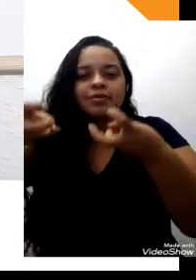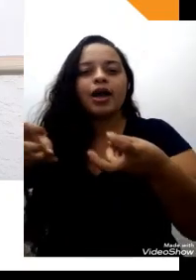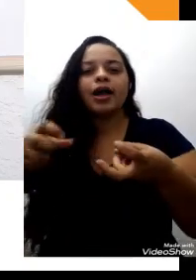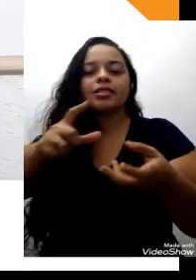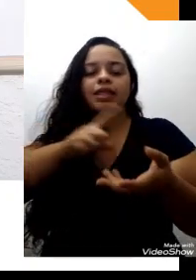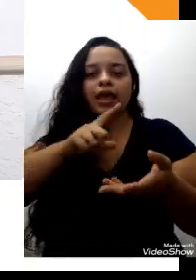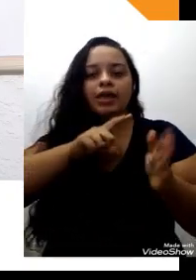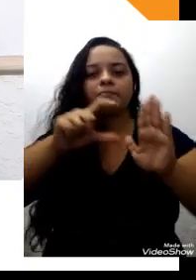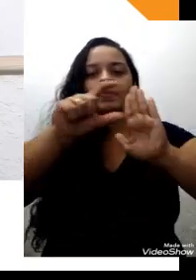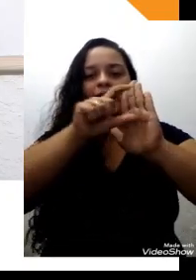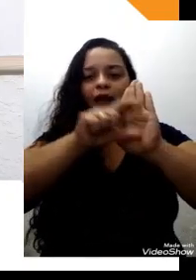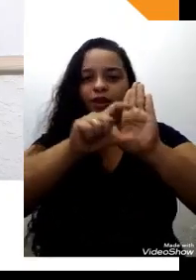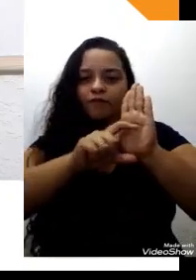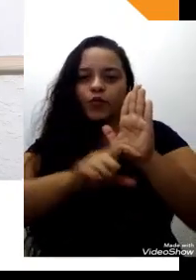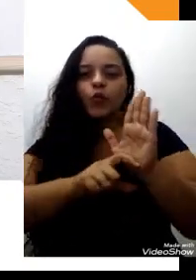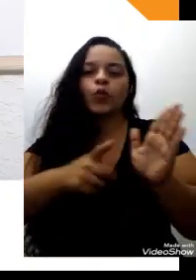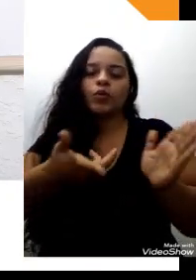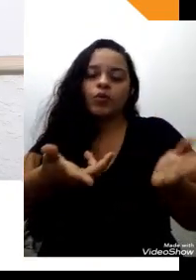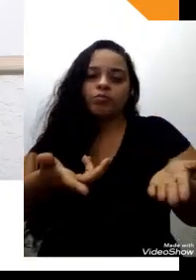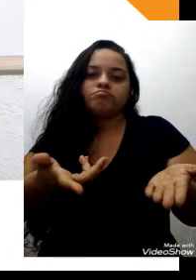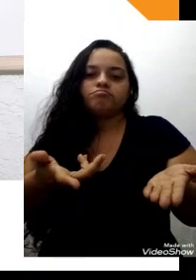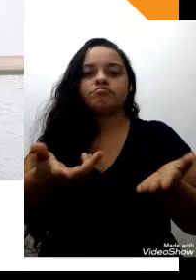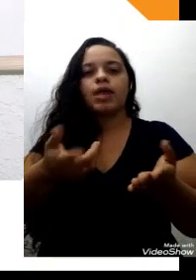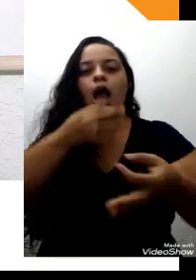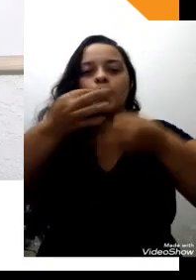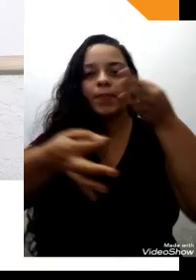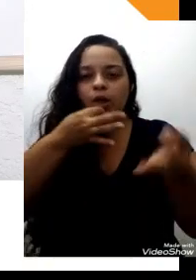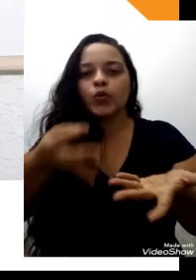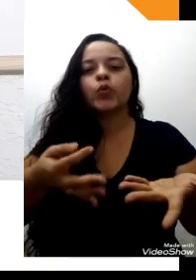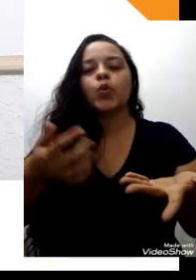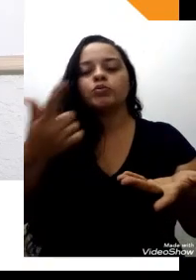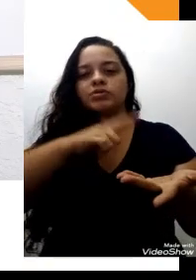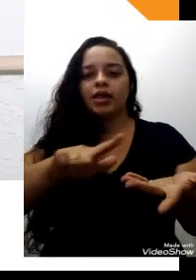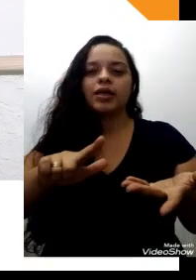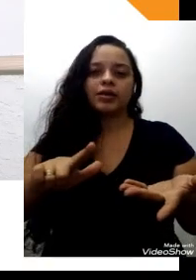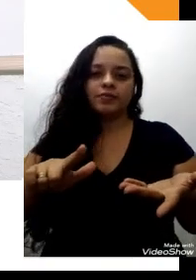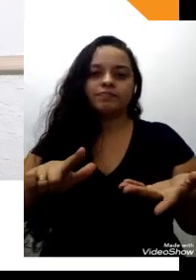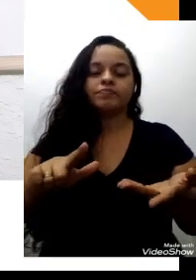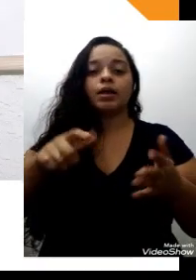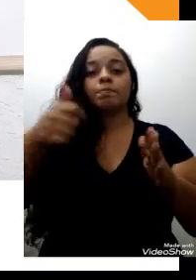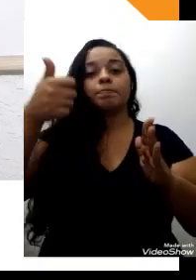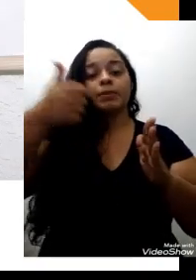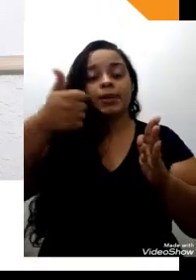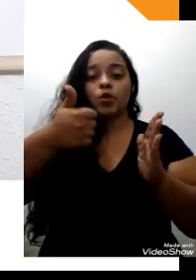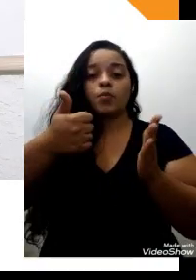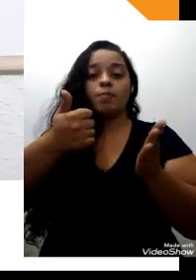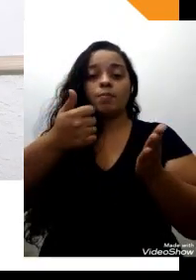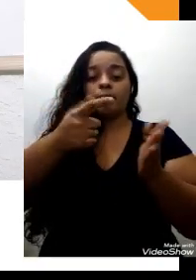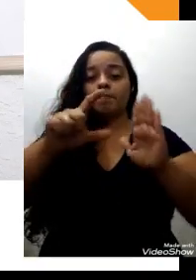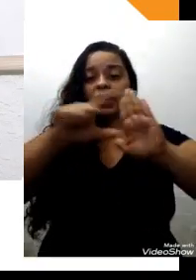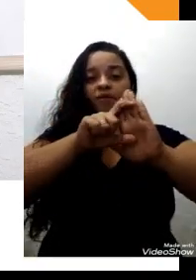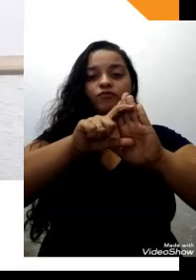parágrafos que serão apresentados ao longo do texto. Ou seja, O texto se torna já no primeiro parágrafo